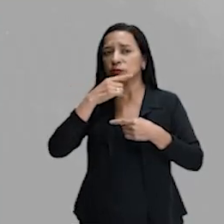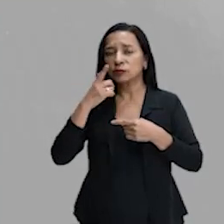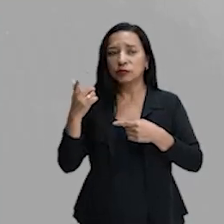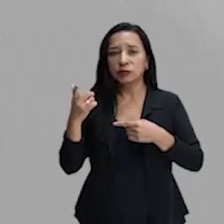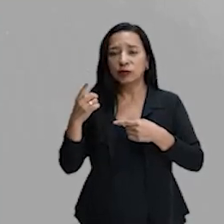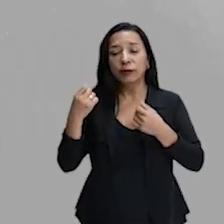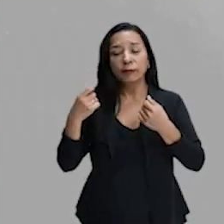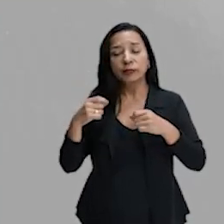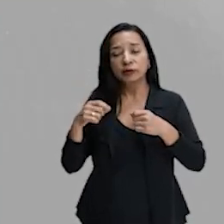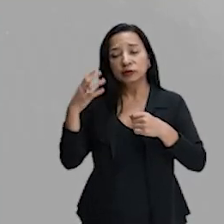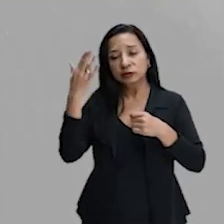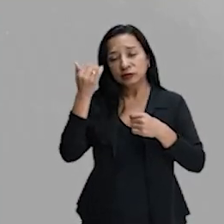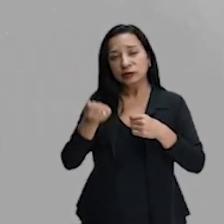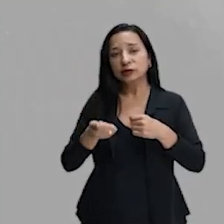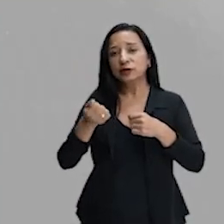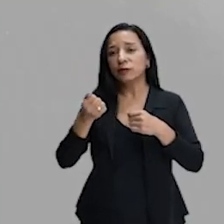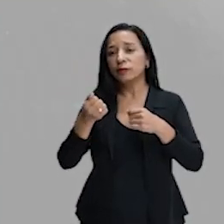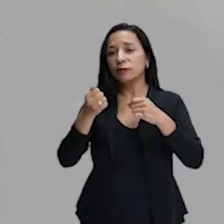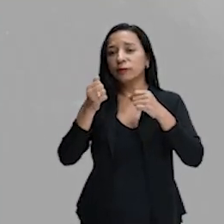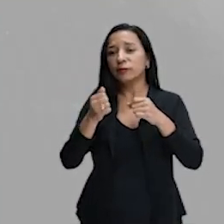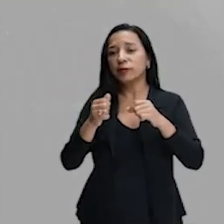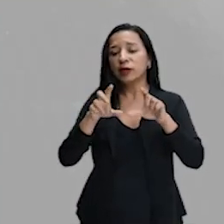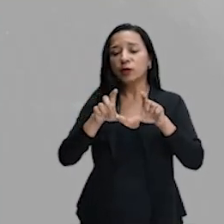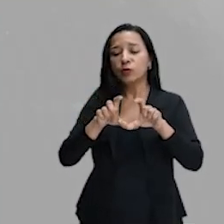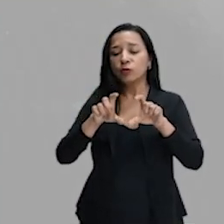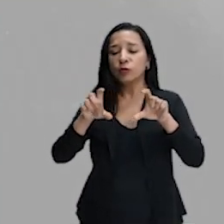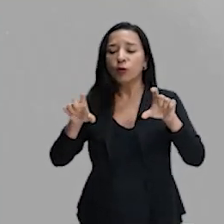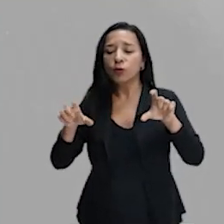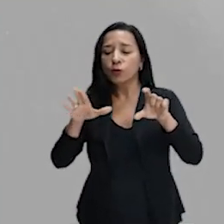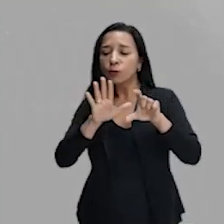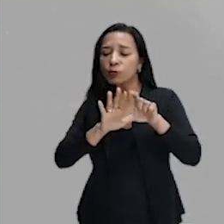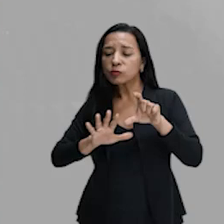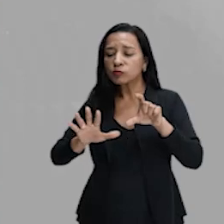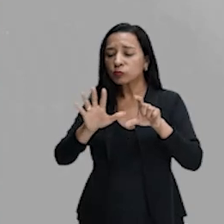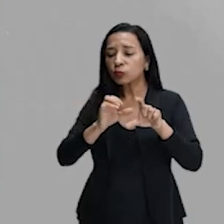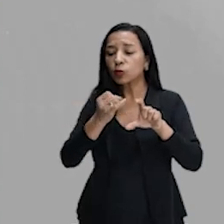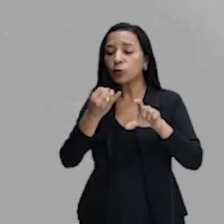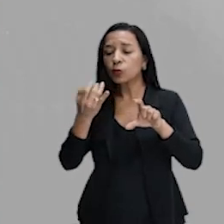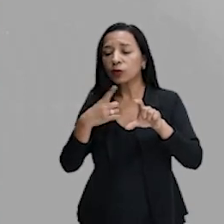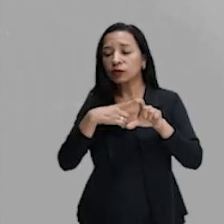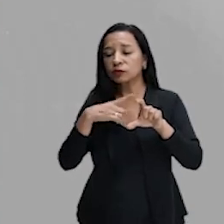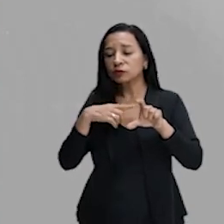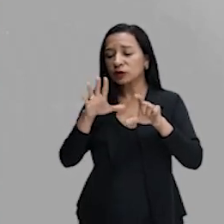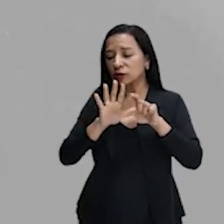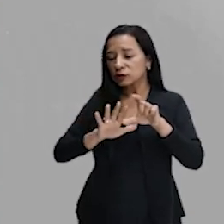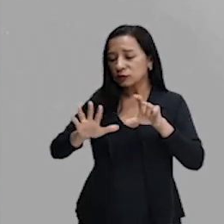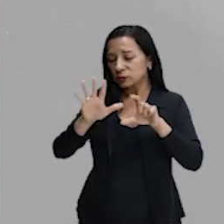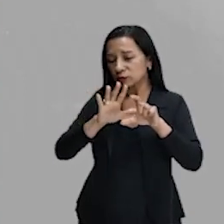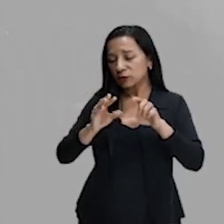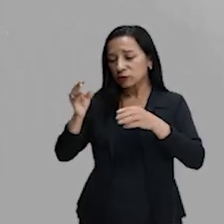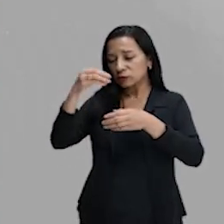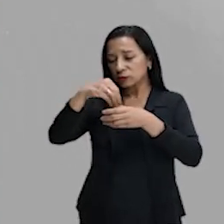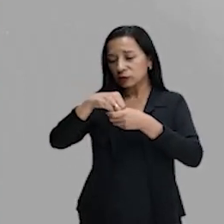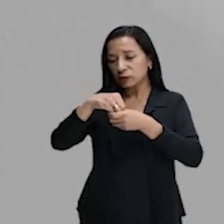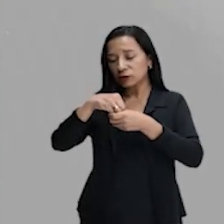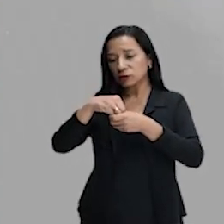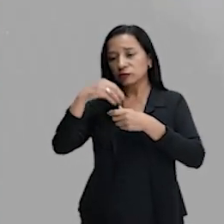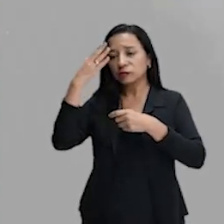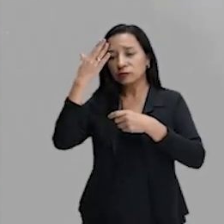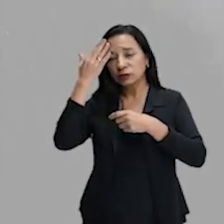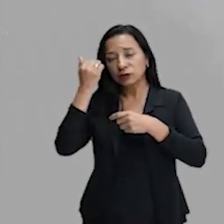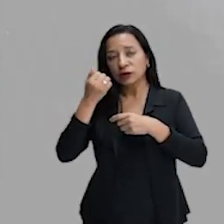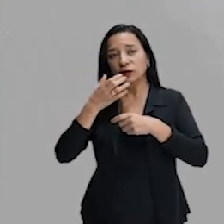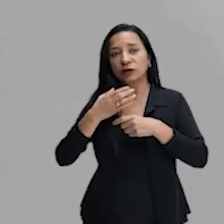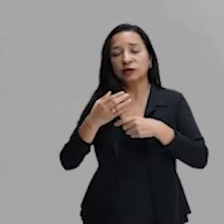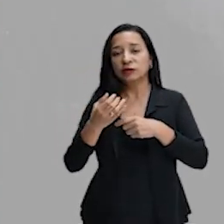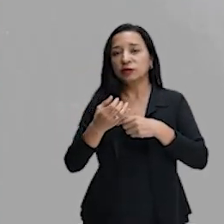seu volume volume é região interna quanto equivale aquele espaço interno se eu quero saber quanto aquilo